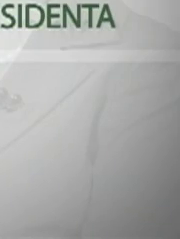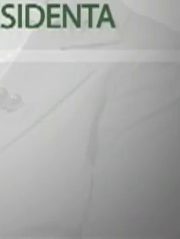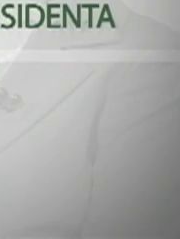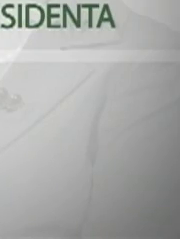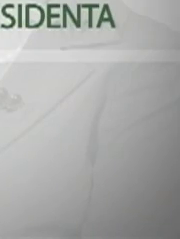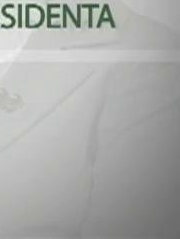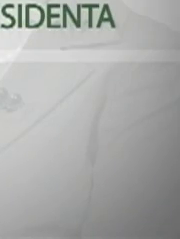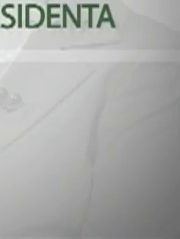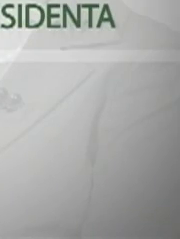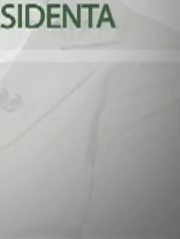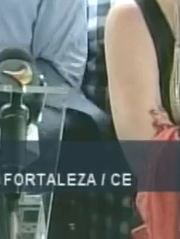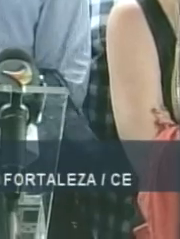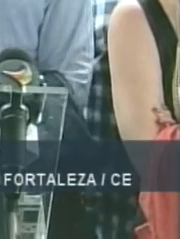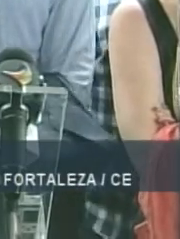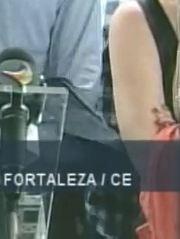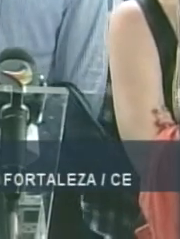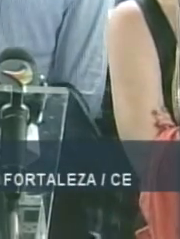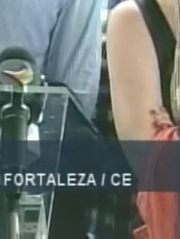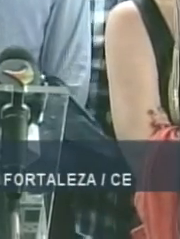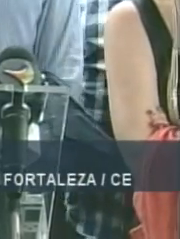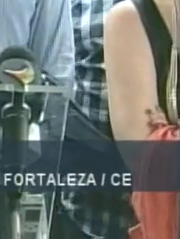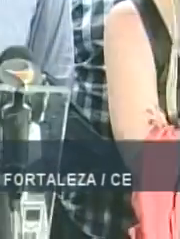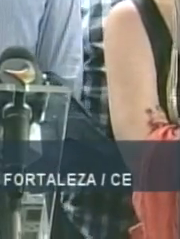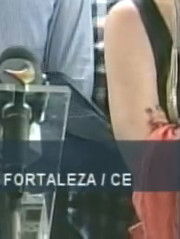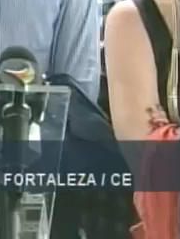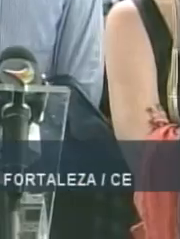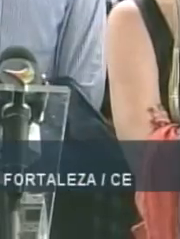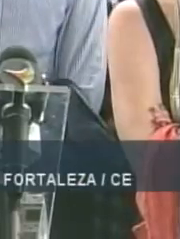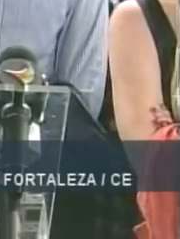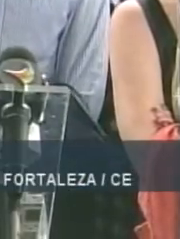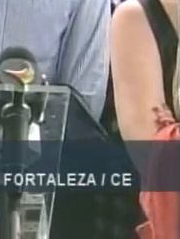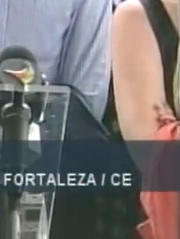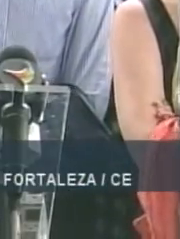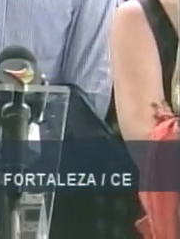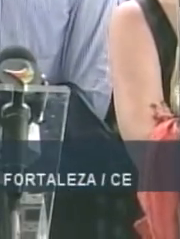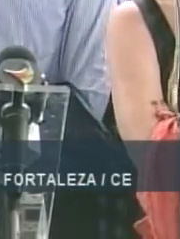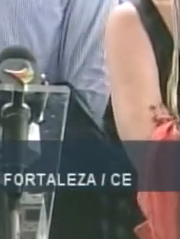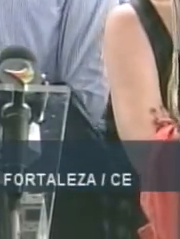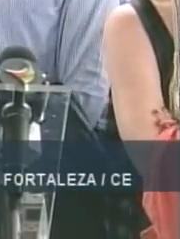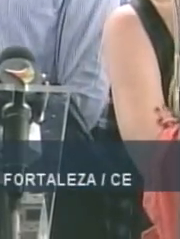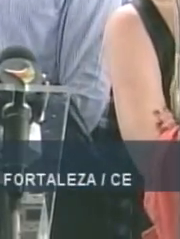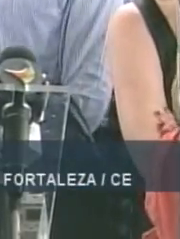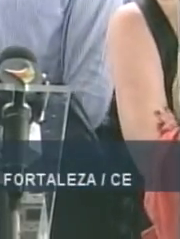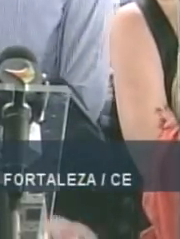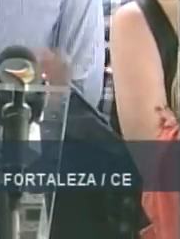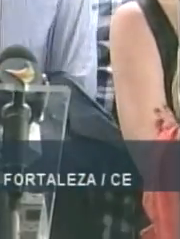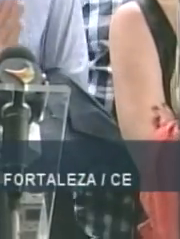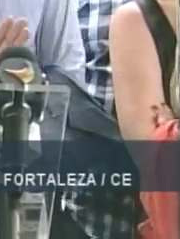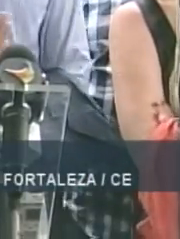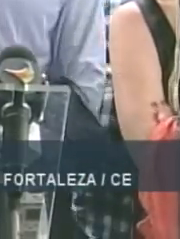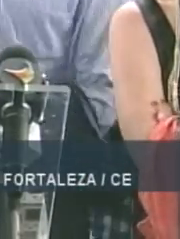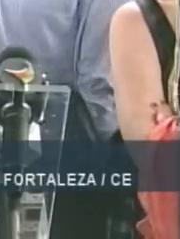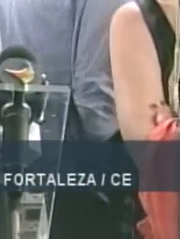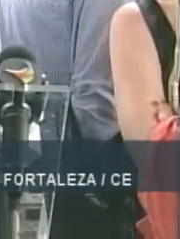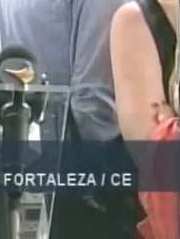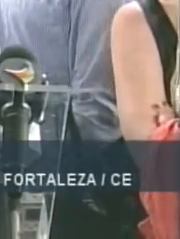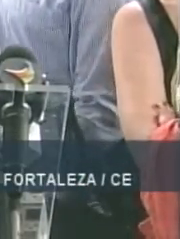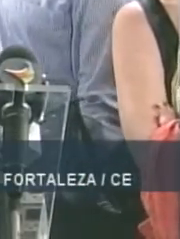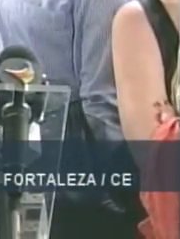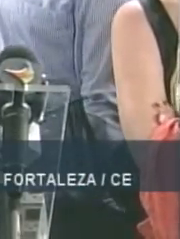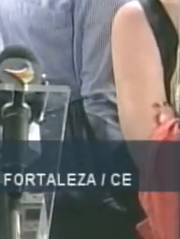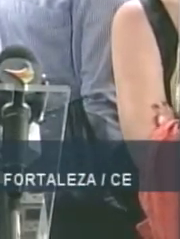Rousseff conversou com a imprensa. Eu quero falar duas coisas para vocês, é importantíssimo que eu fale. Olha,